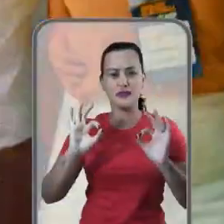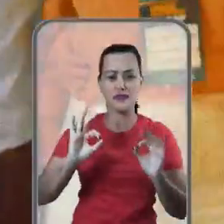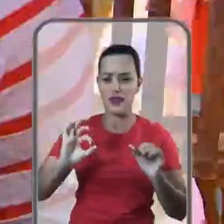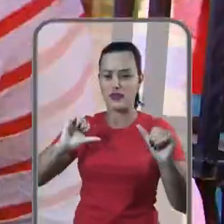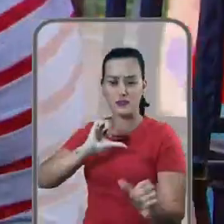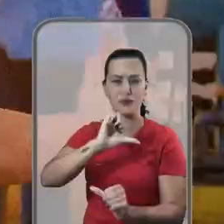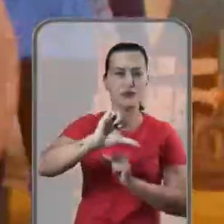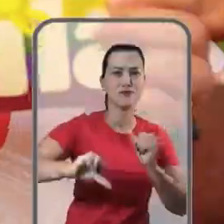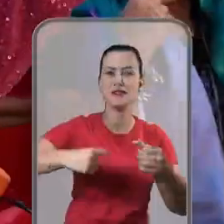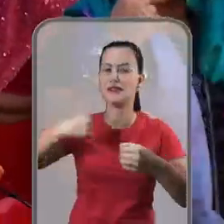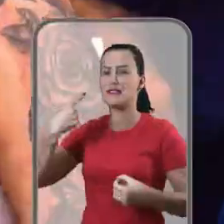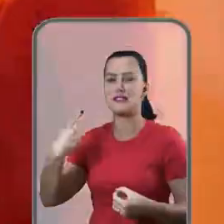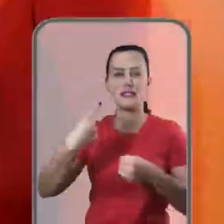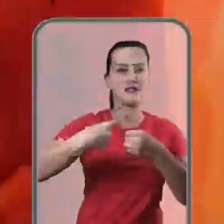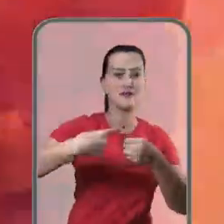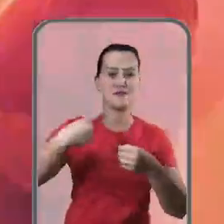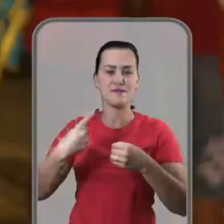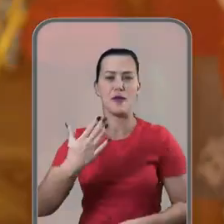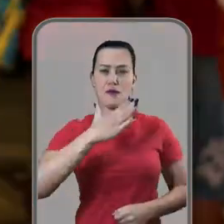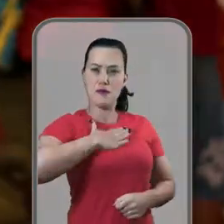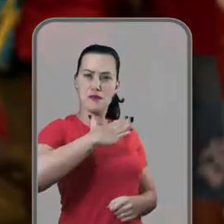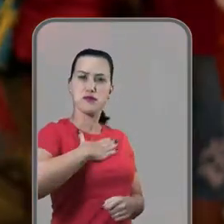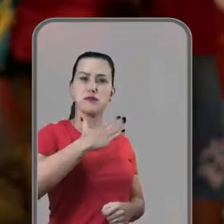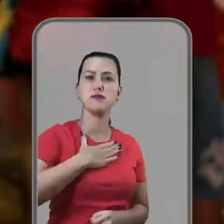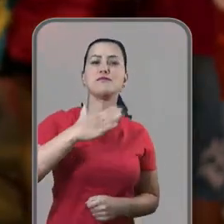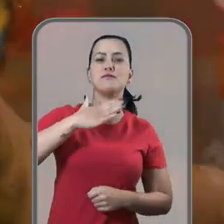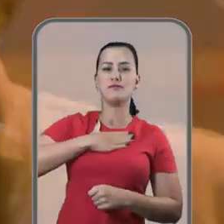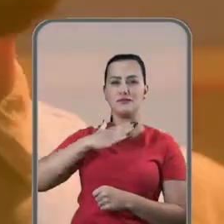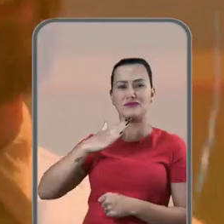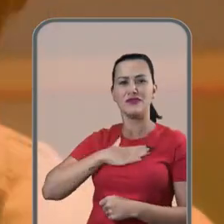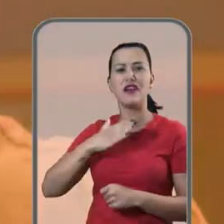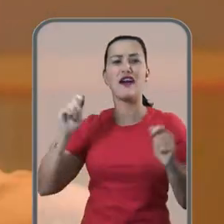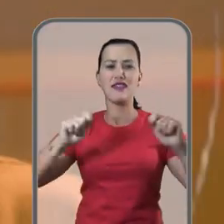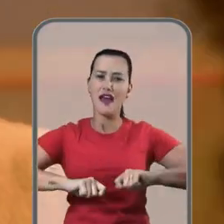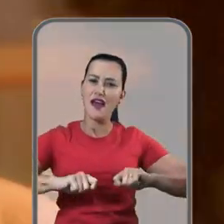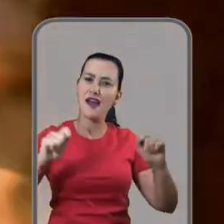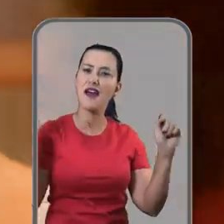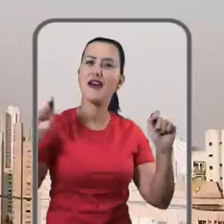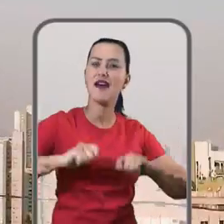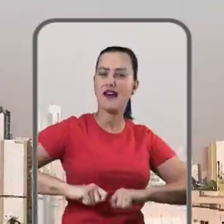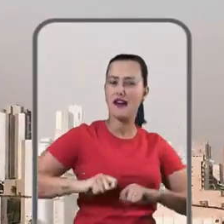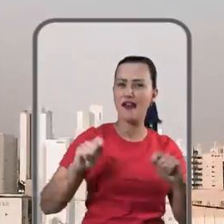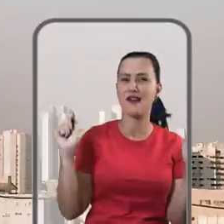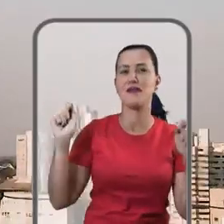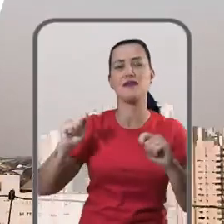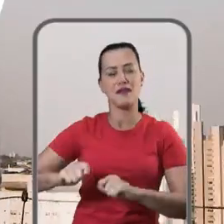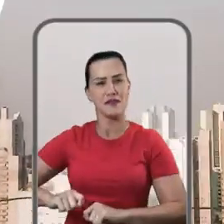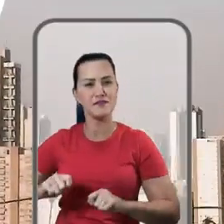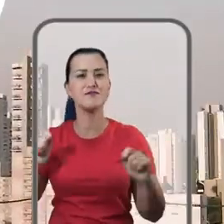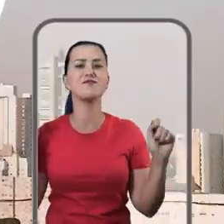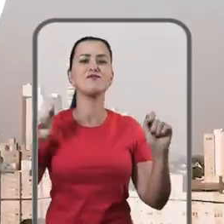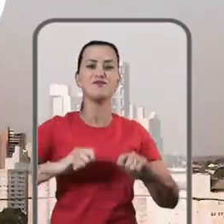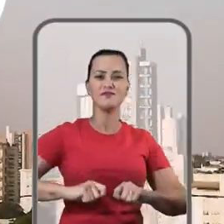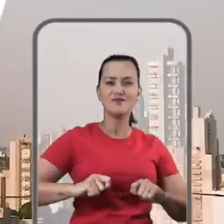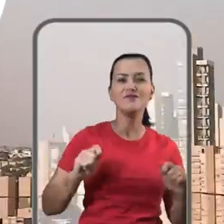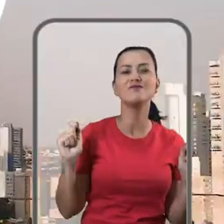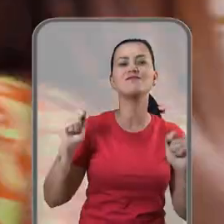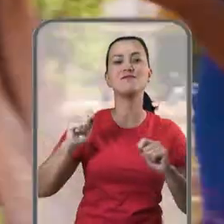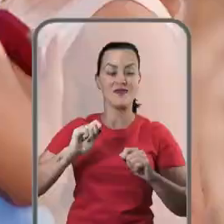uma nova cidade morena. Bate no peito, está na hora de fazer bem feito.